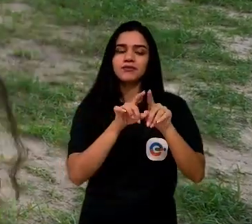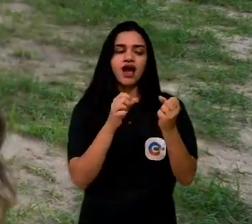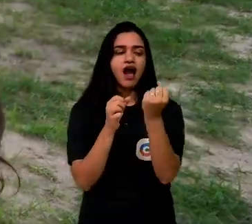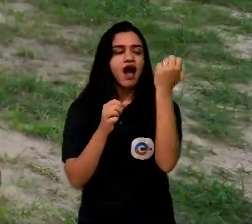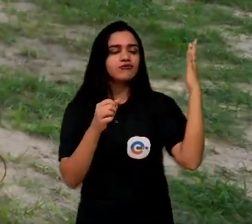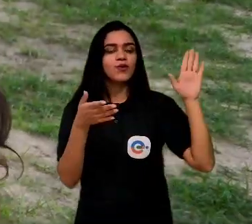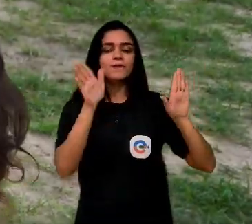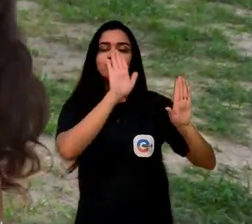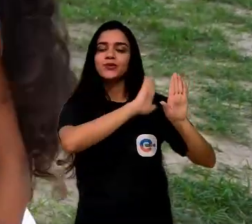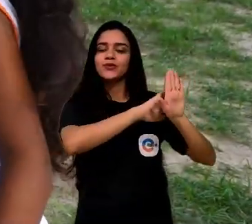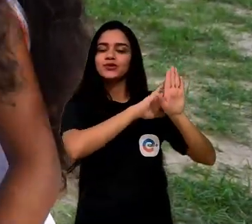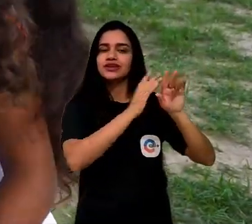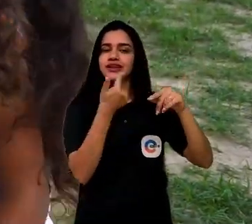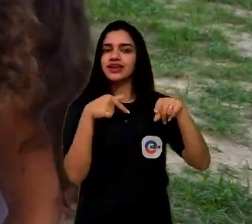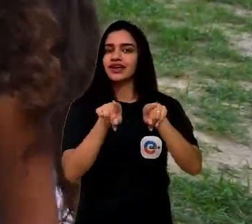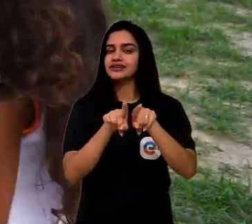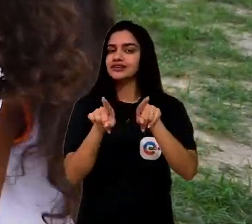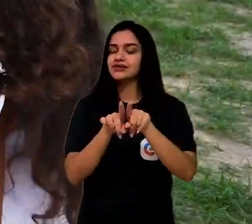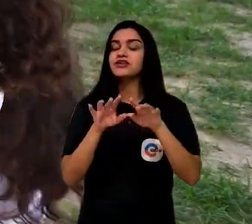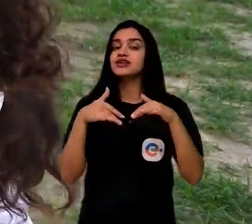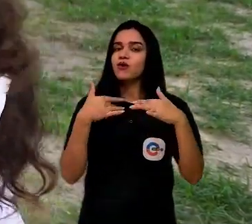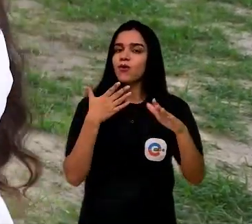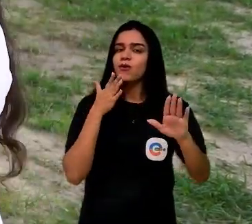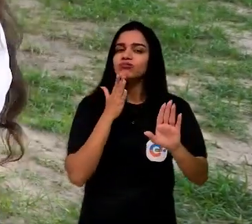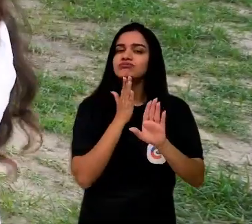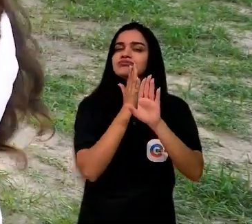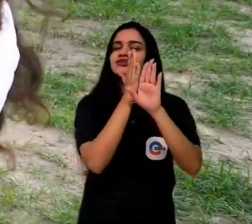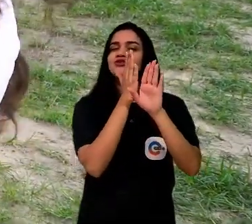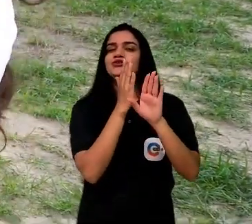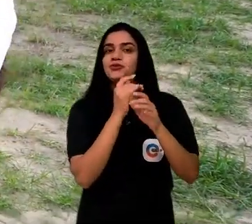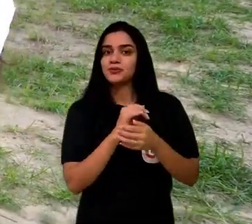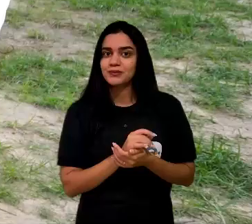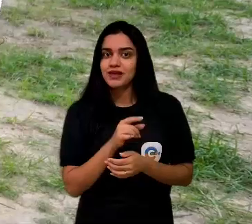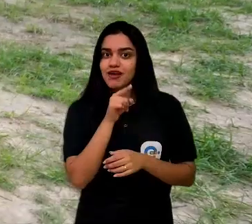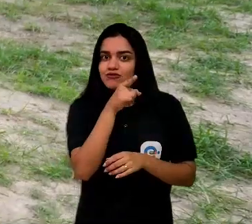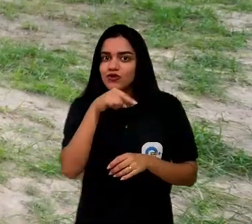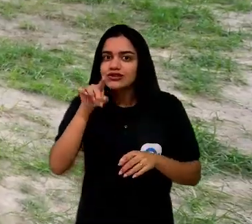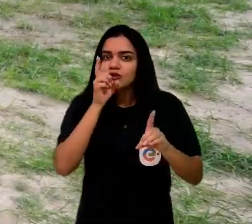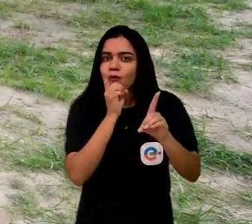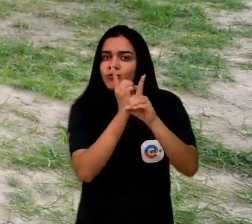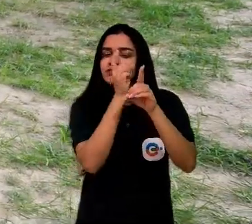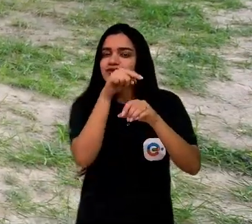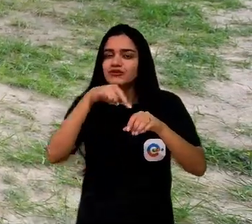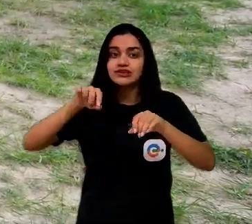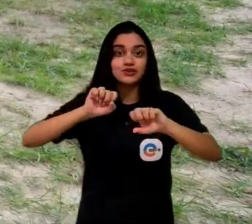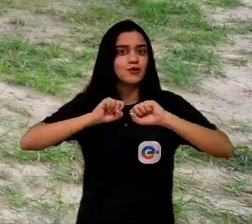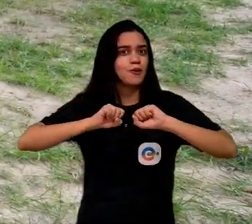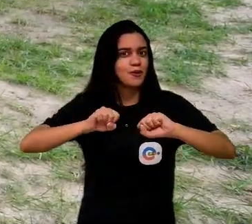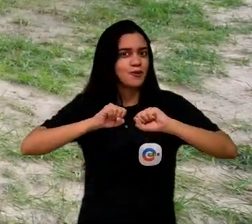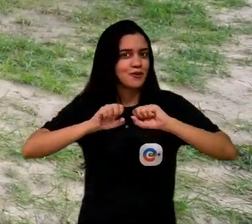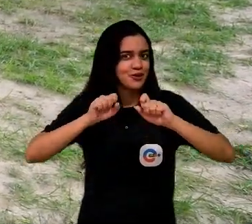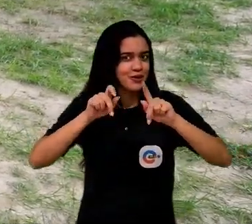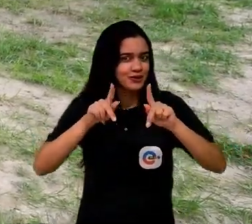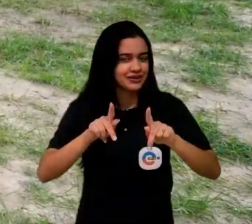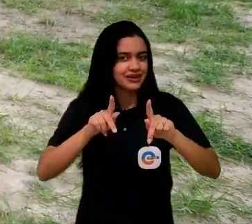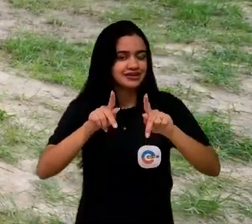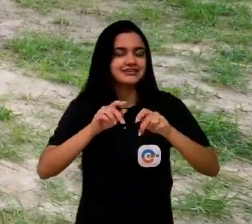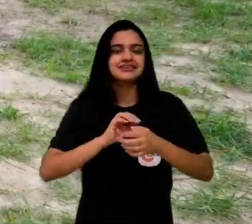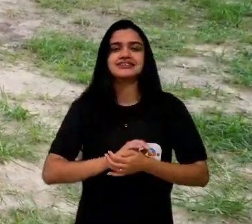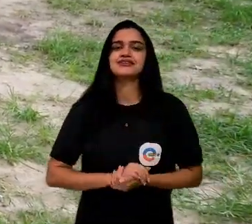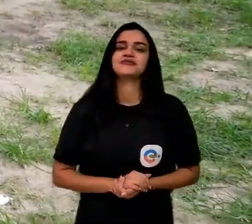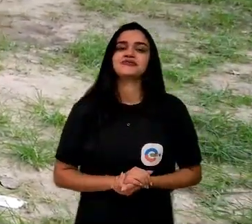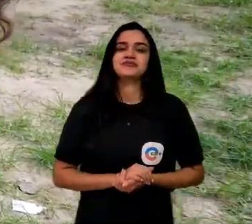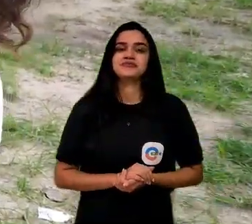conta vai ficar aqui, ele vai ficar aqui. Aí quando ele encontrar vocês, quando vocês verem que tem a oportunidade, vocês correm e batem aqui na árvore, tá certo? Diz batida!